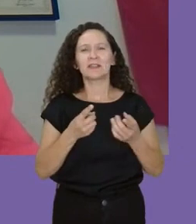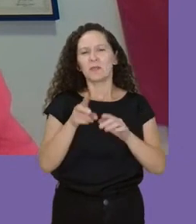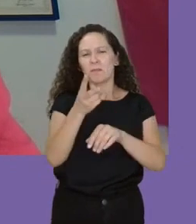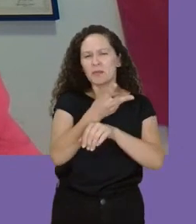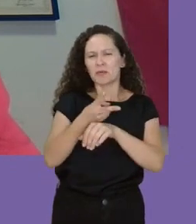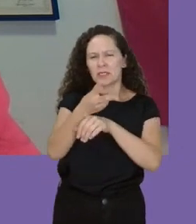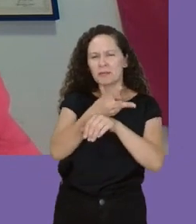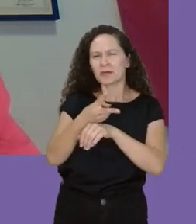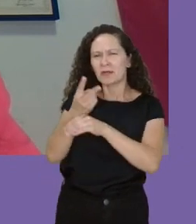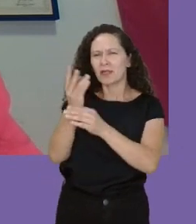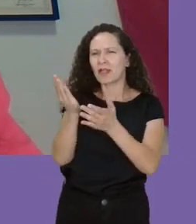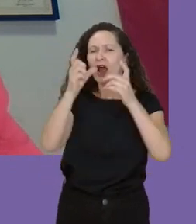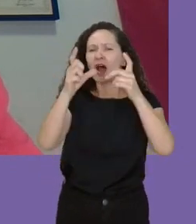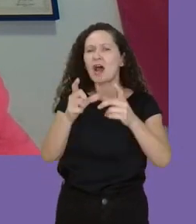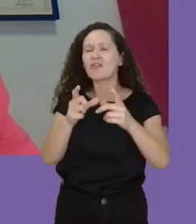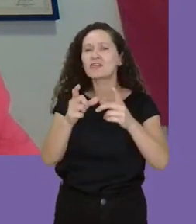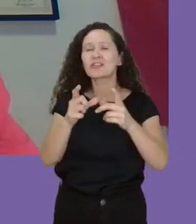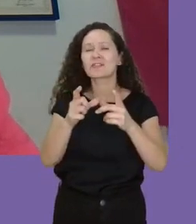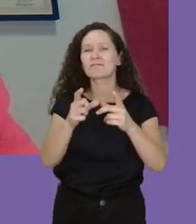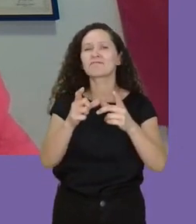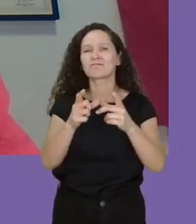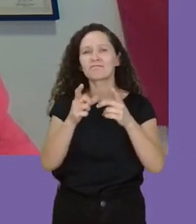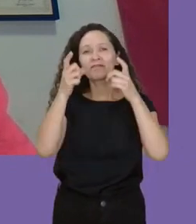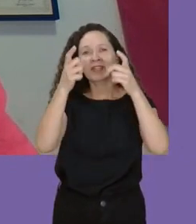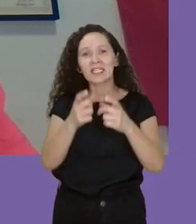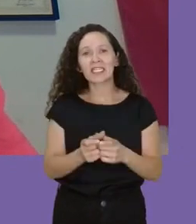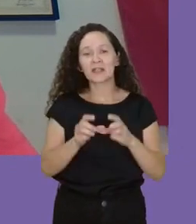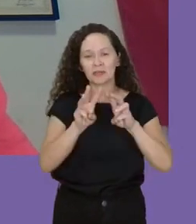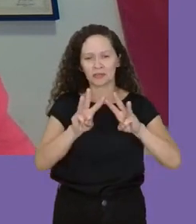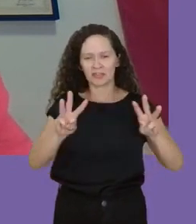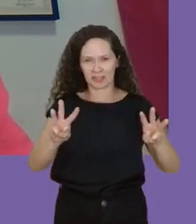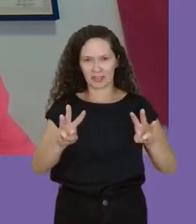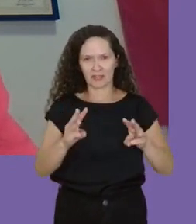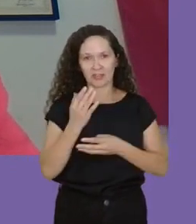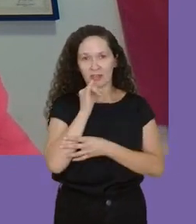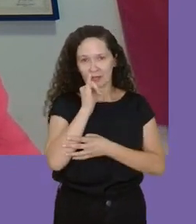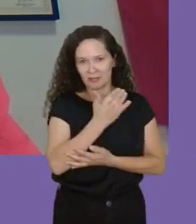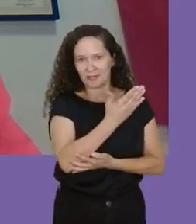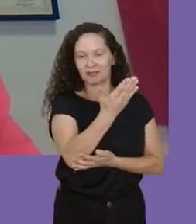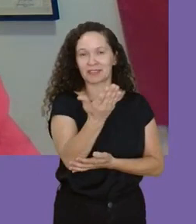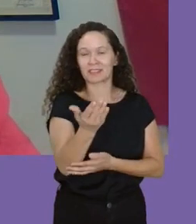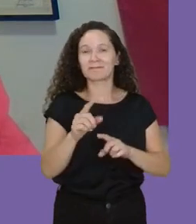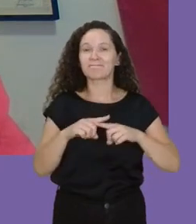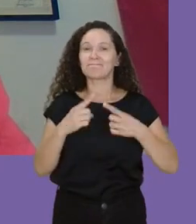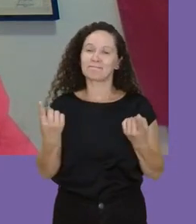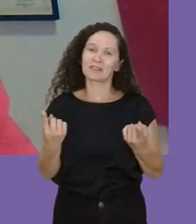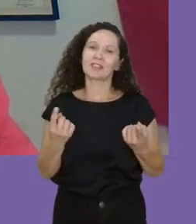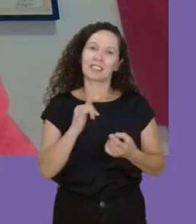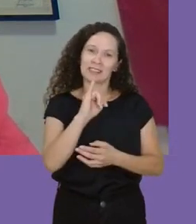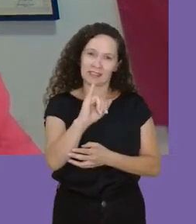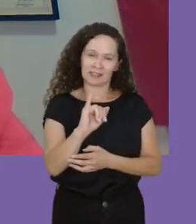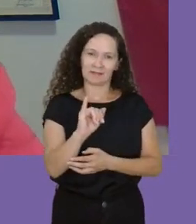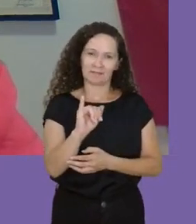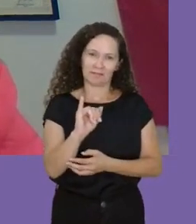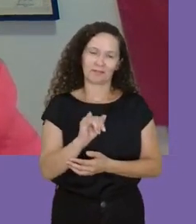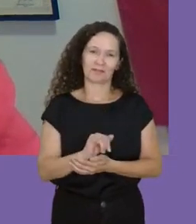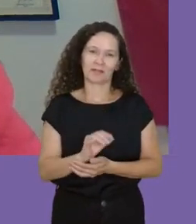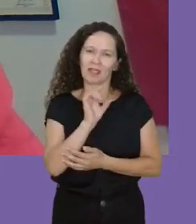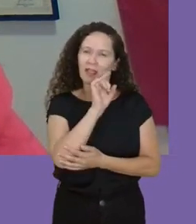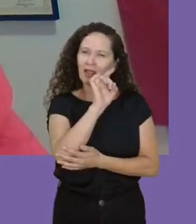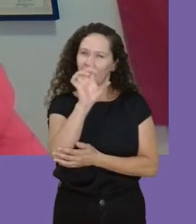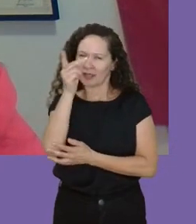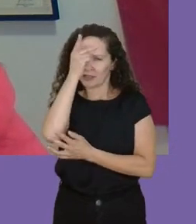procurar aonde que está aqui no site do PT para dar o caminho para vocês, mas se vocês puderem